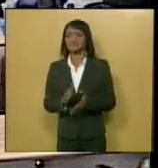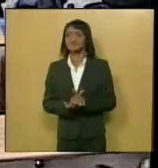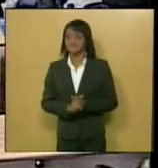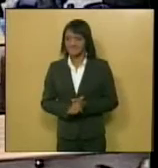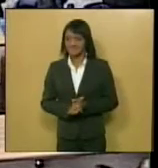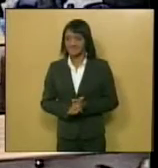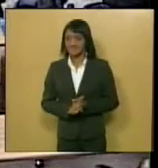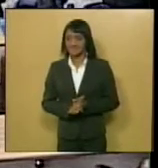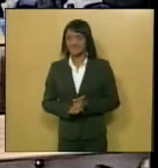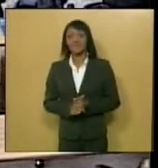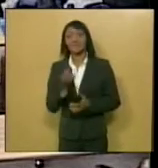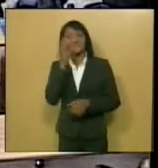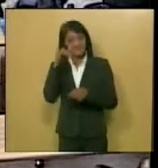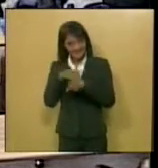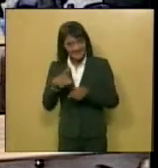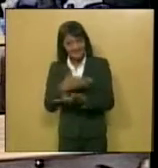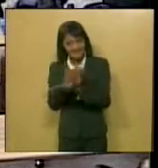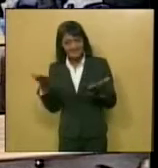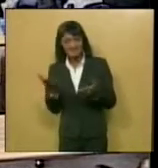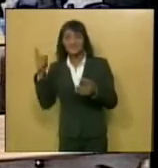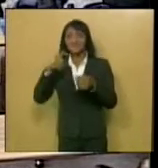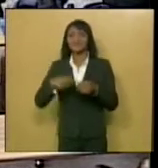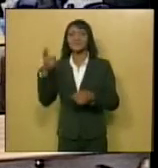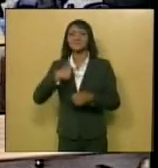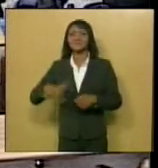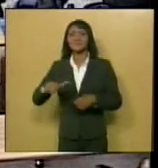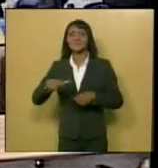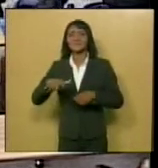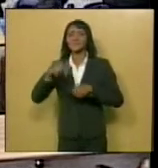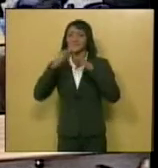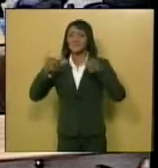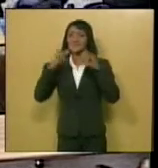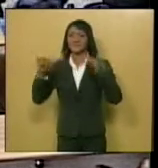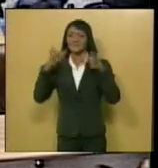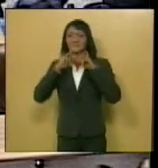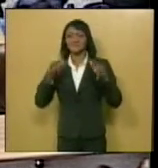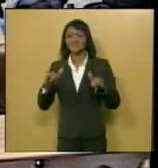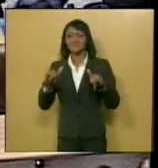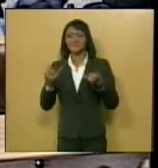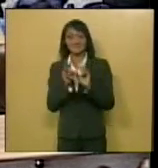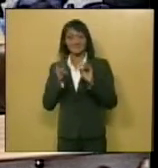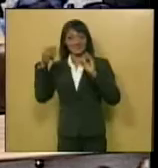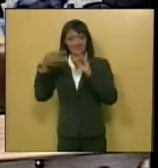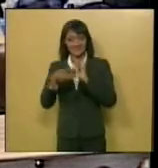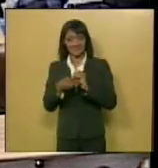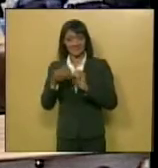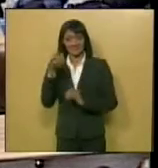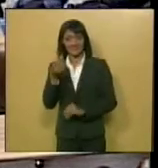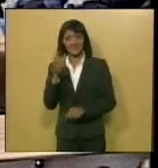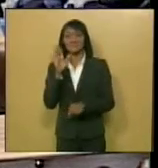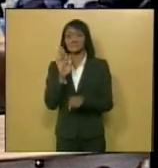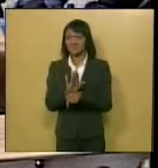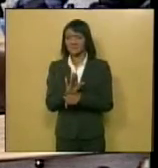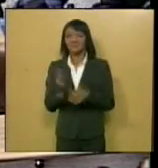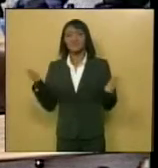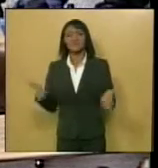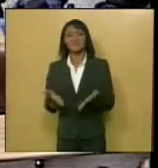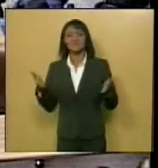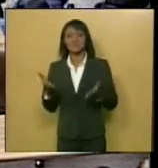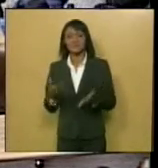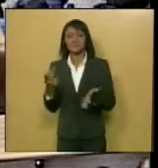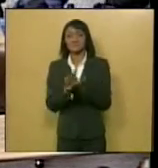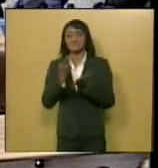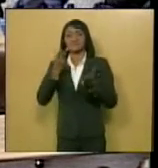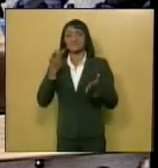escola. Boa noite. Voltamos com mais informações com o nosso Alese Notícia das 18h. Acontece neste momento